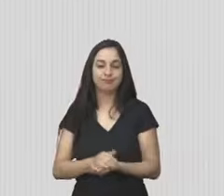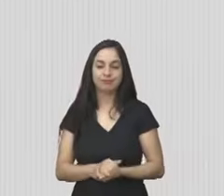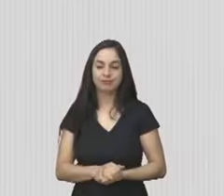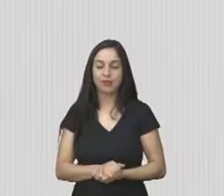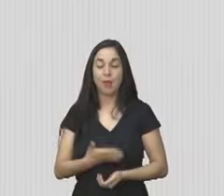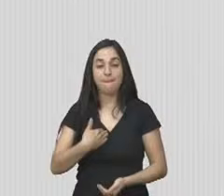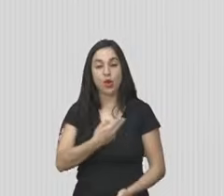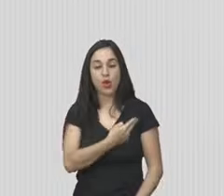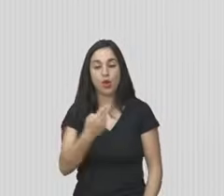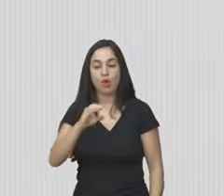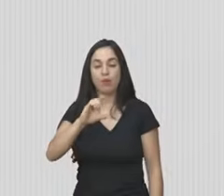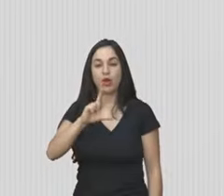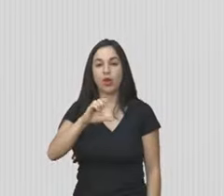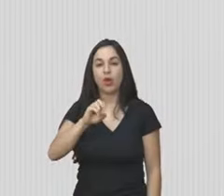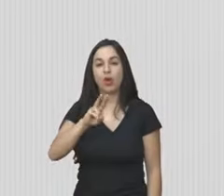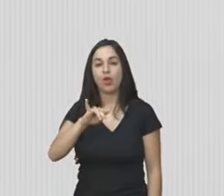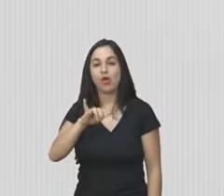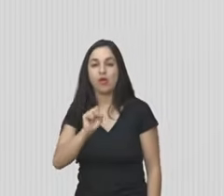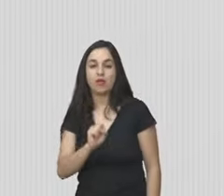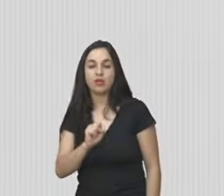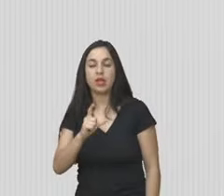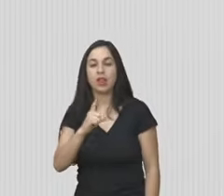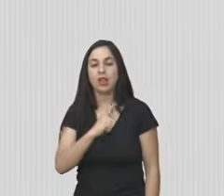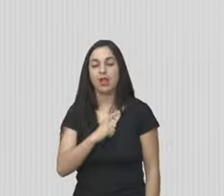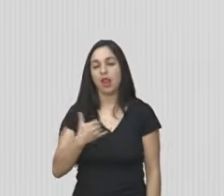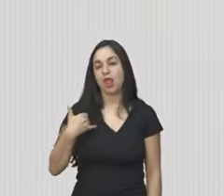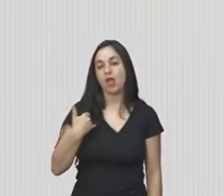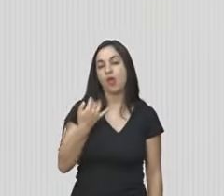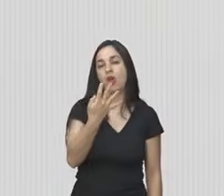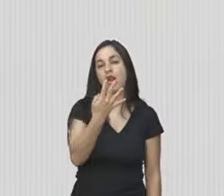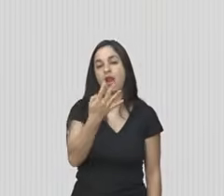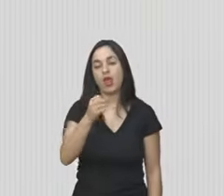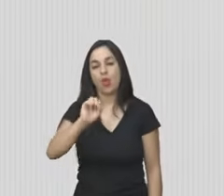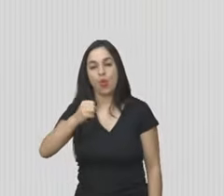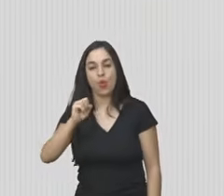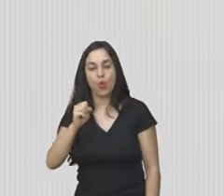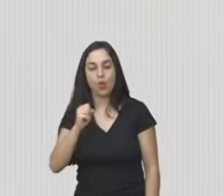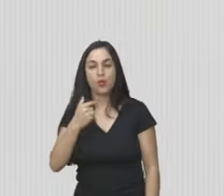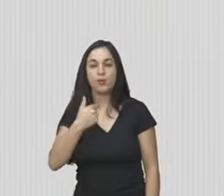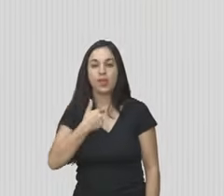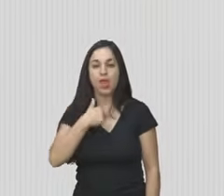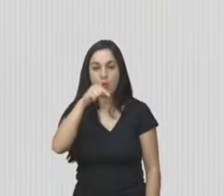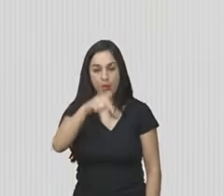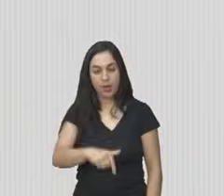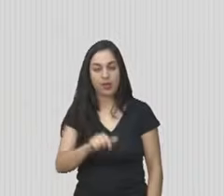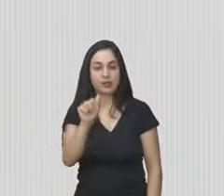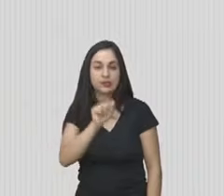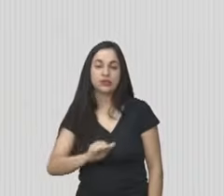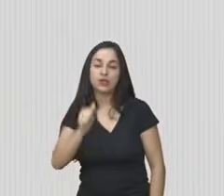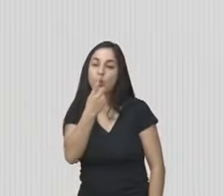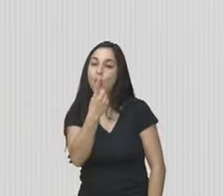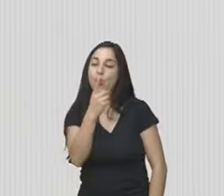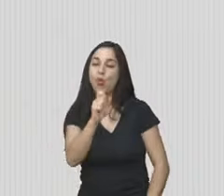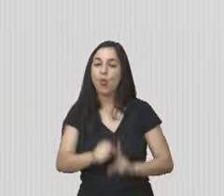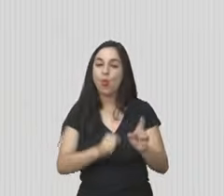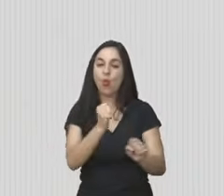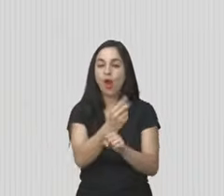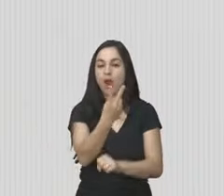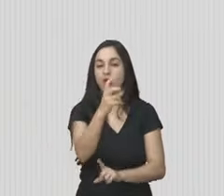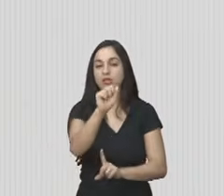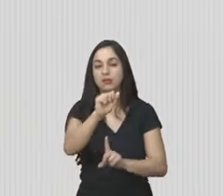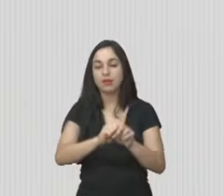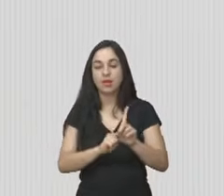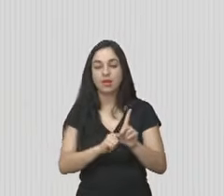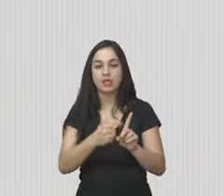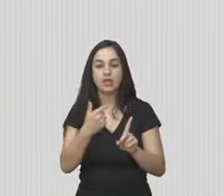Meu nome é Clóvis Bulzico, tenho 48 anos de idade, estou na Remar há 1 ano e 2 meses, né? E sou da Vila Alpina,